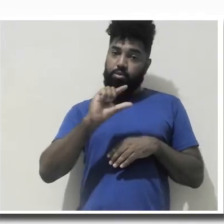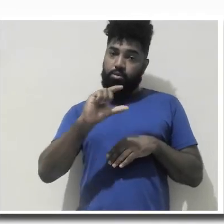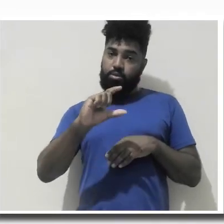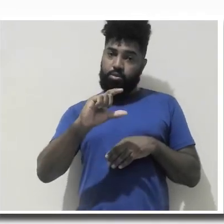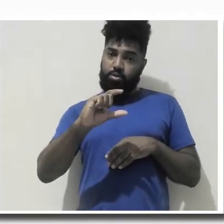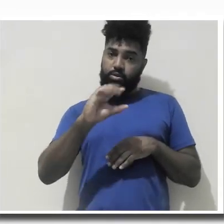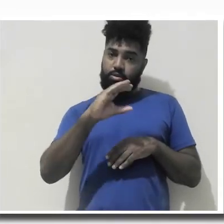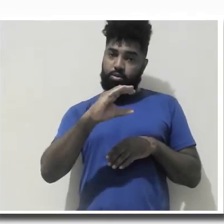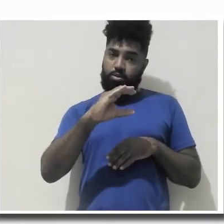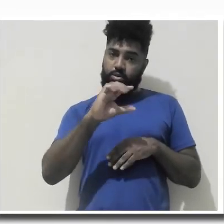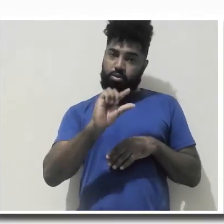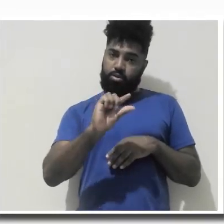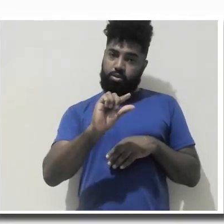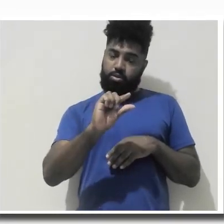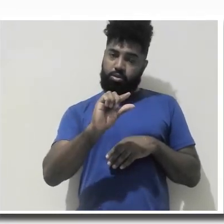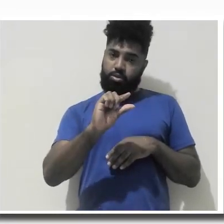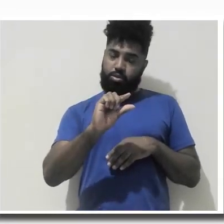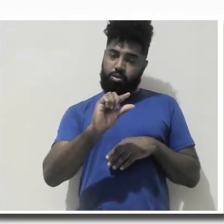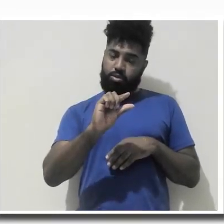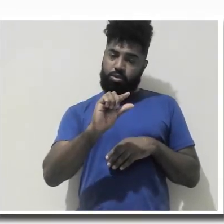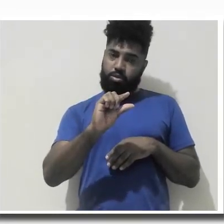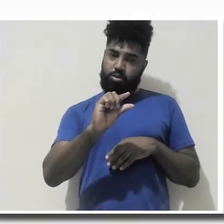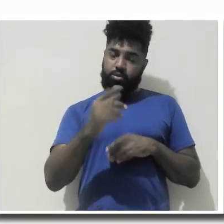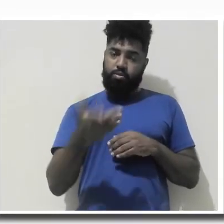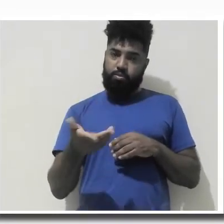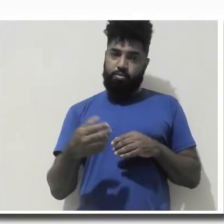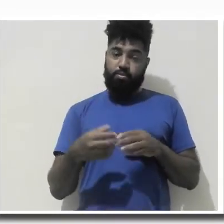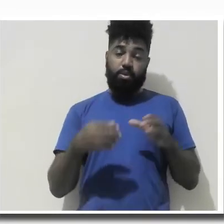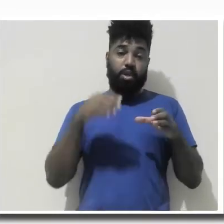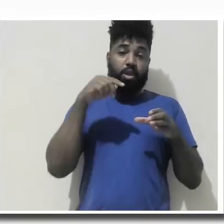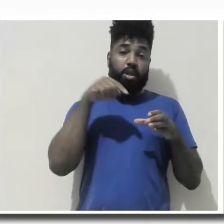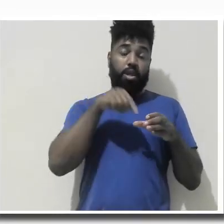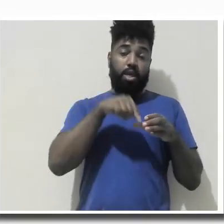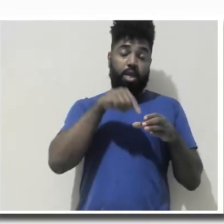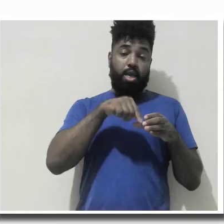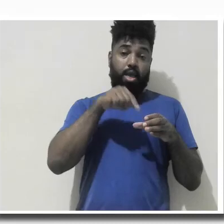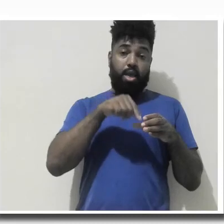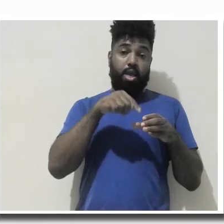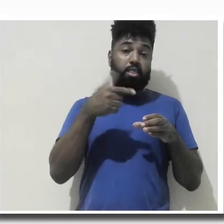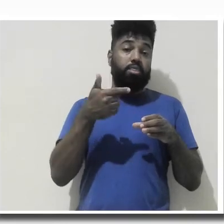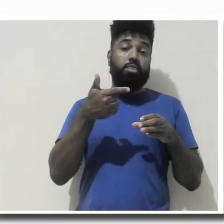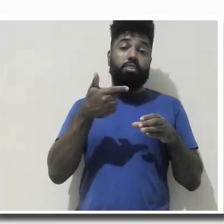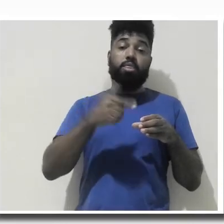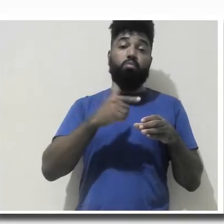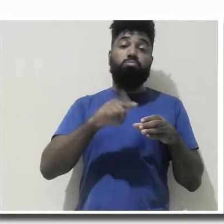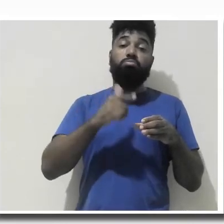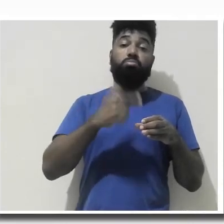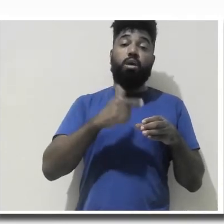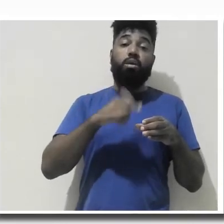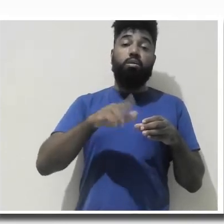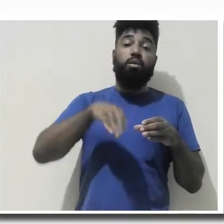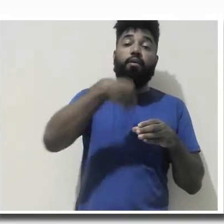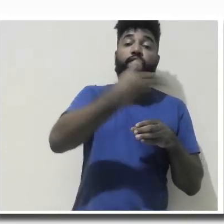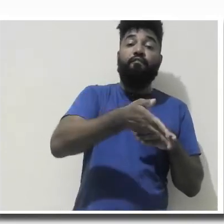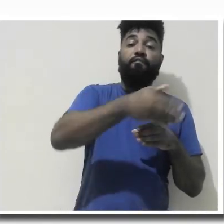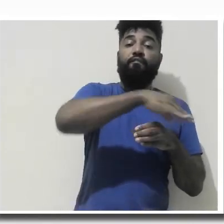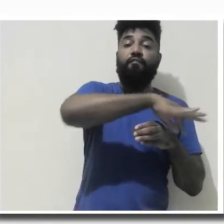Czinho, é tudo que não esteja em B. Então eu vou pintar tudo que está fora.